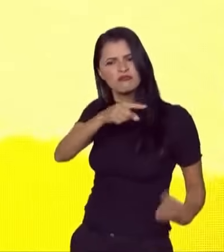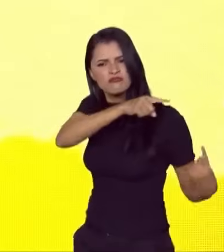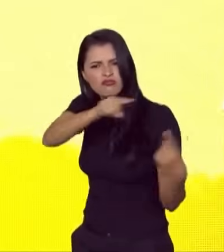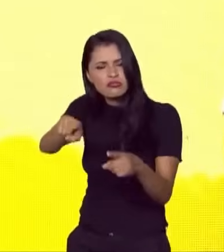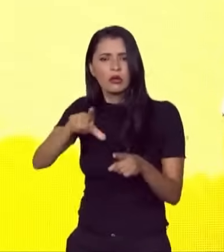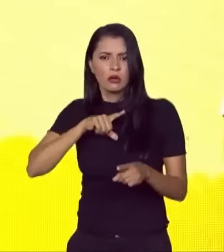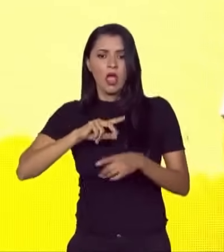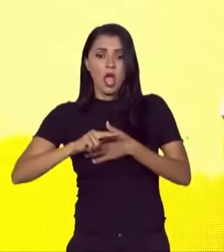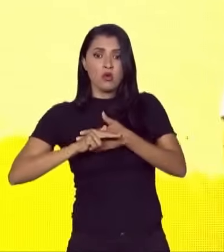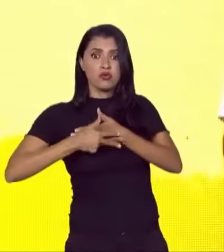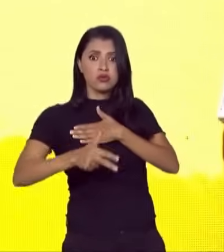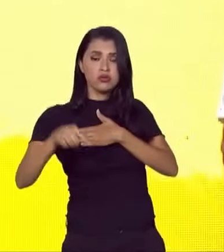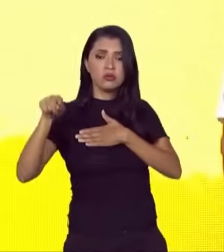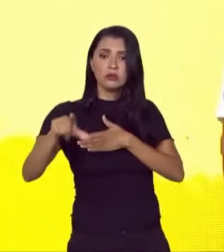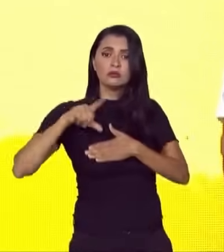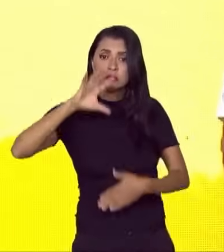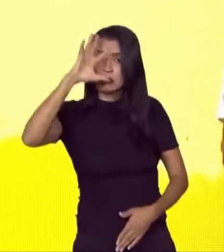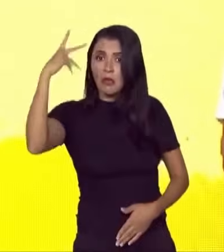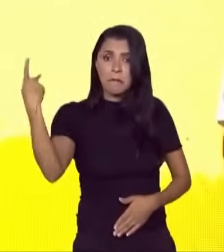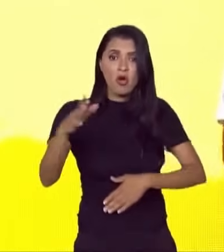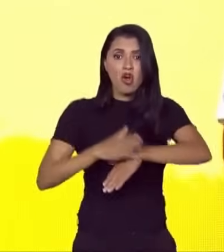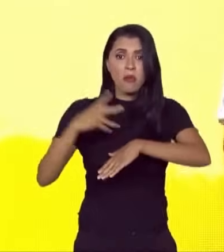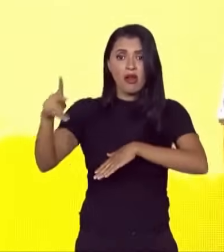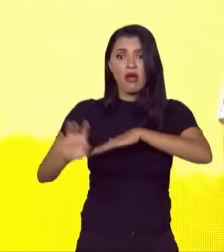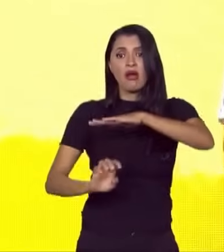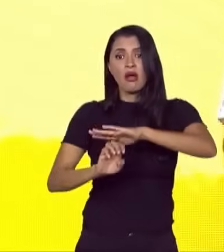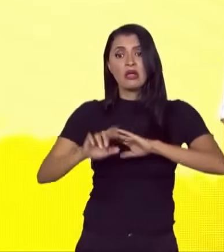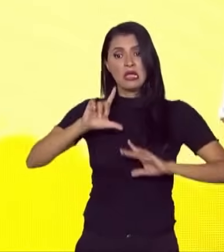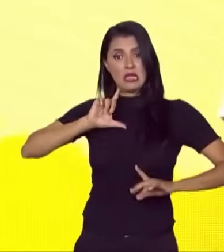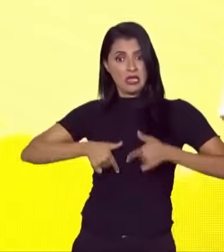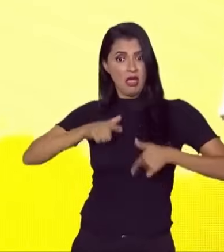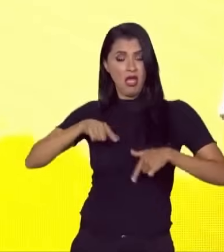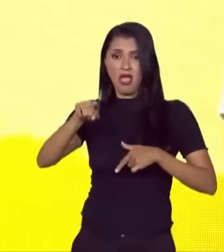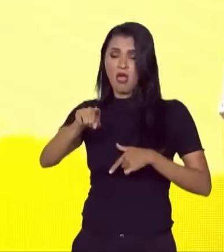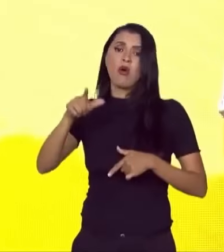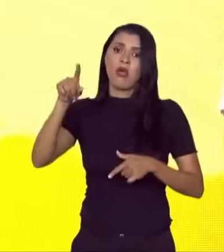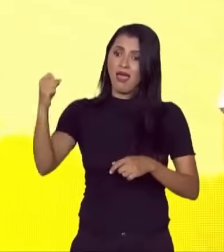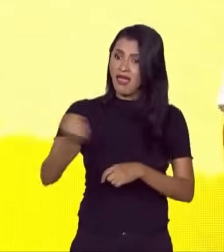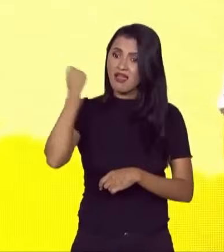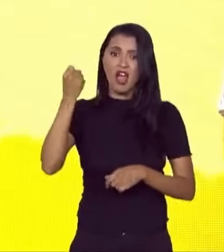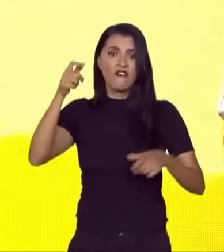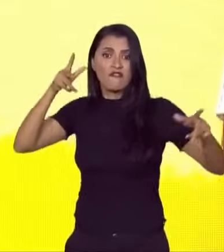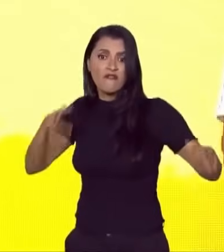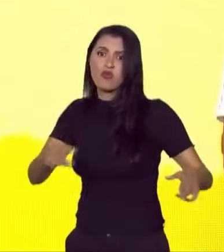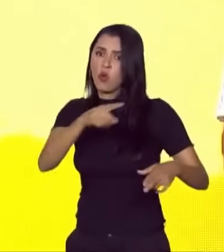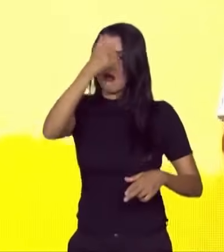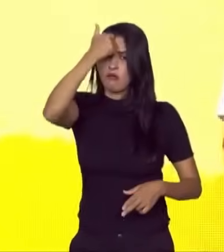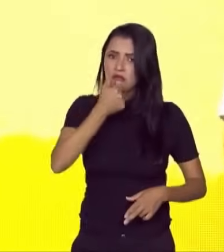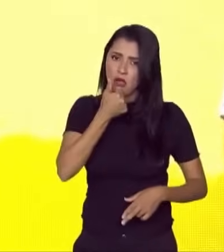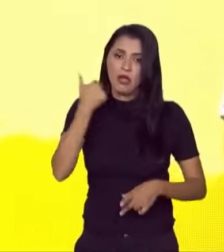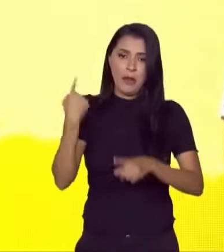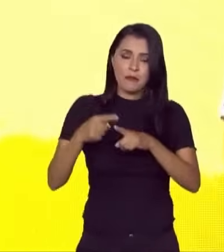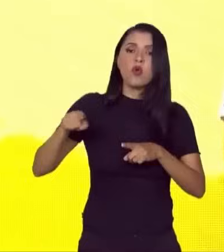as consequências da solução do Estado de Israel é tão grave quanto foi a do Hamas, porque